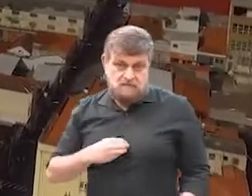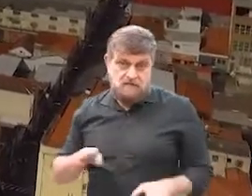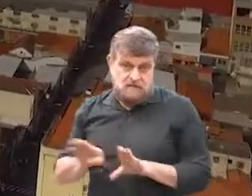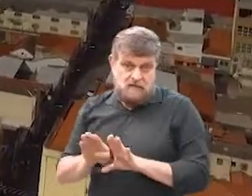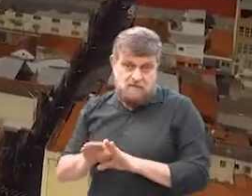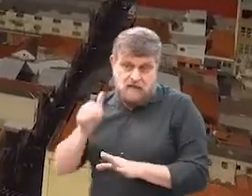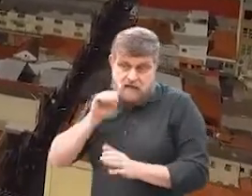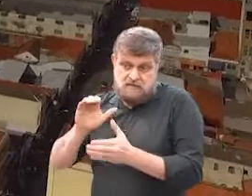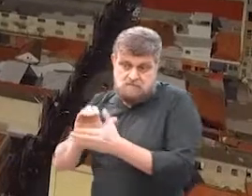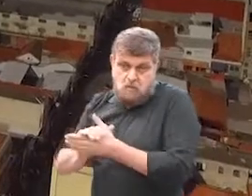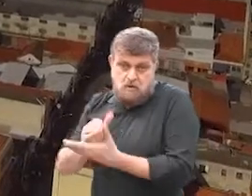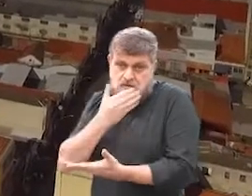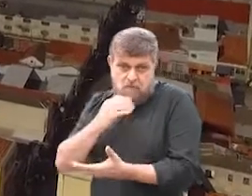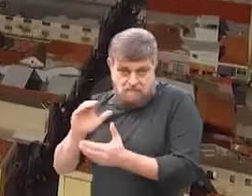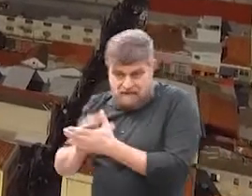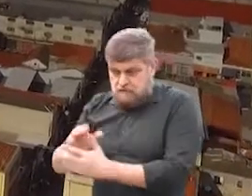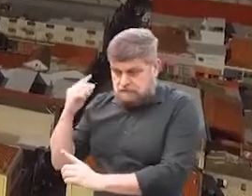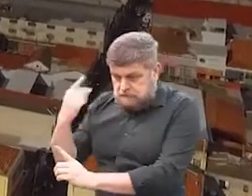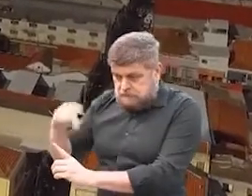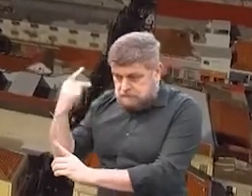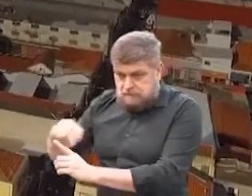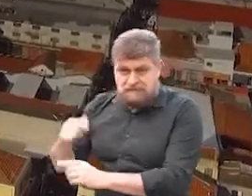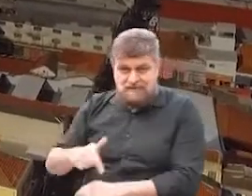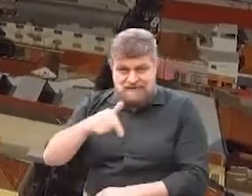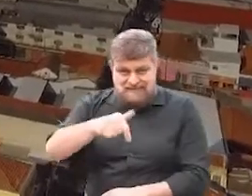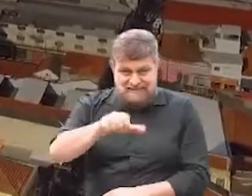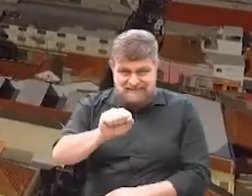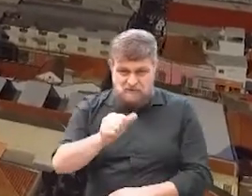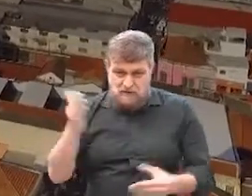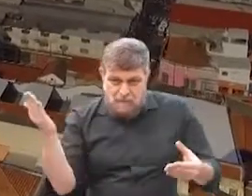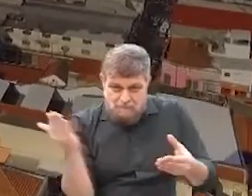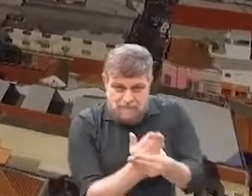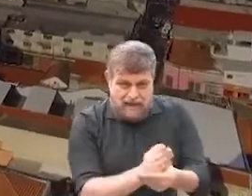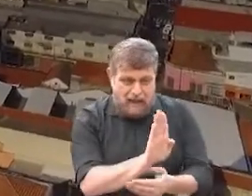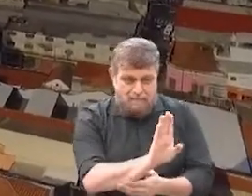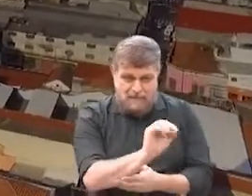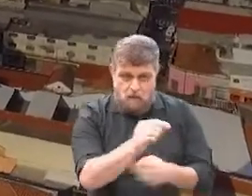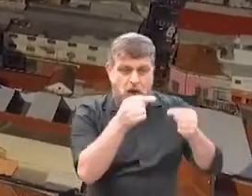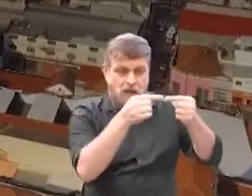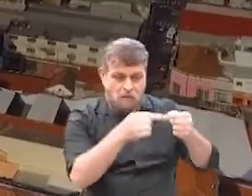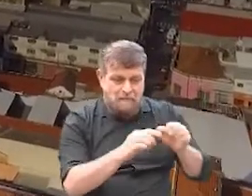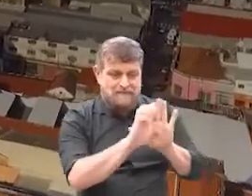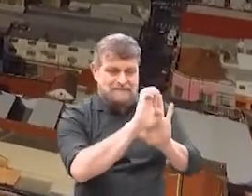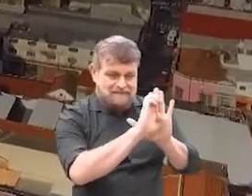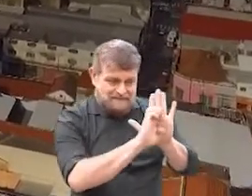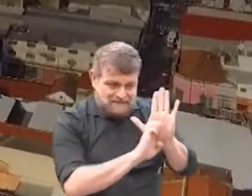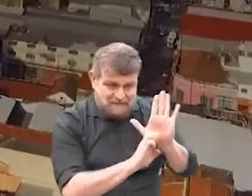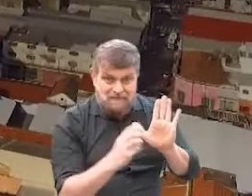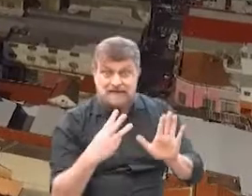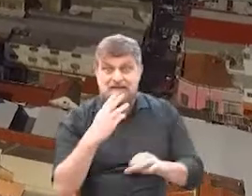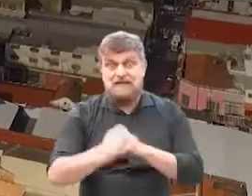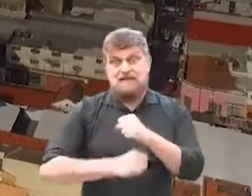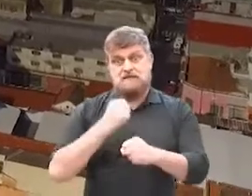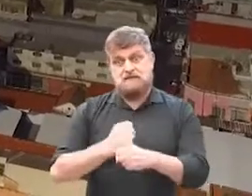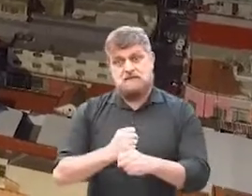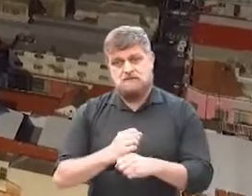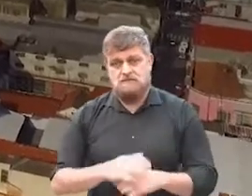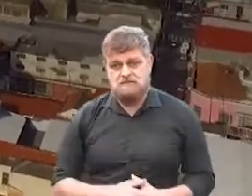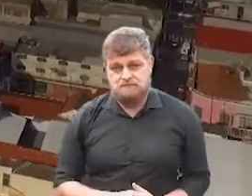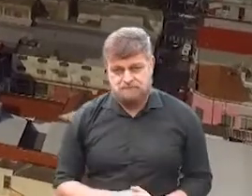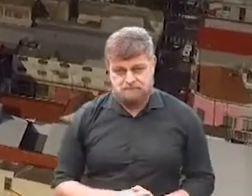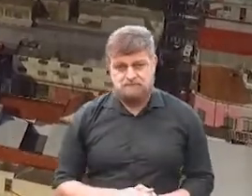companheiros. Foram 78 boletins de ocorrência enquadrados no Estatuto do Idoso nos últimos 3 anos.